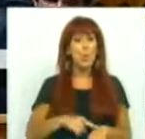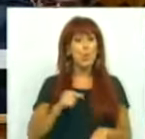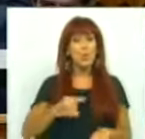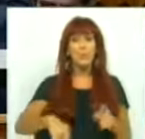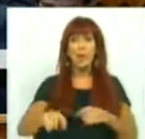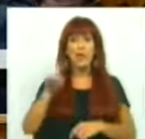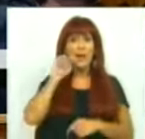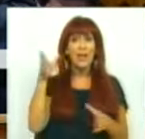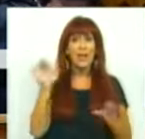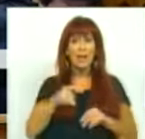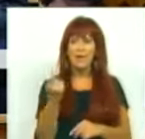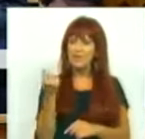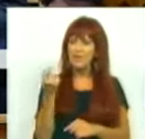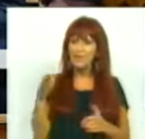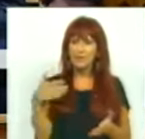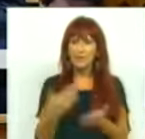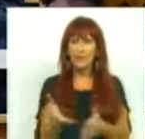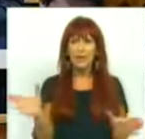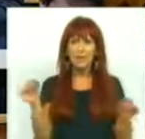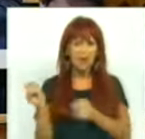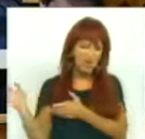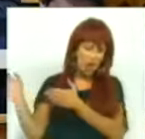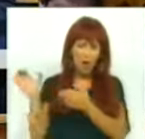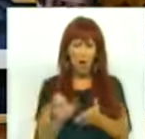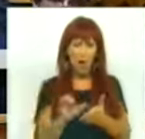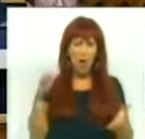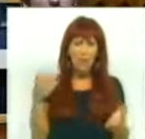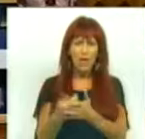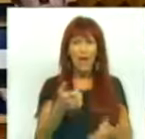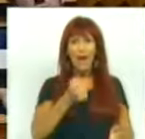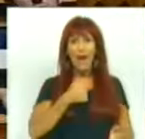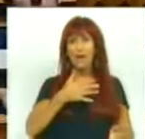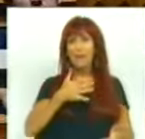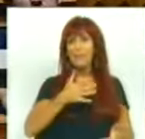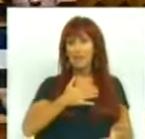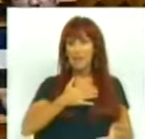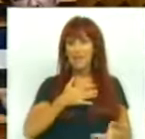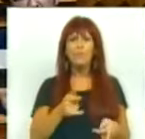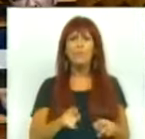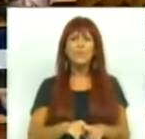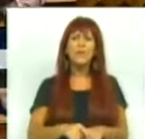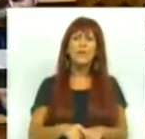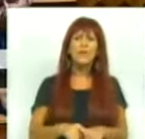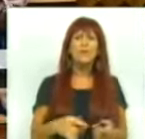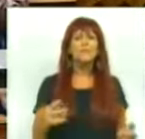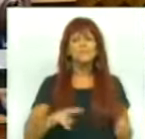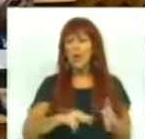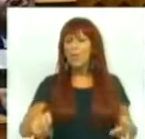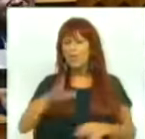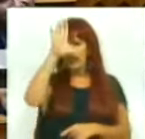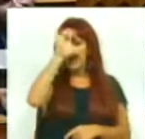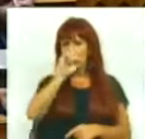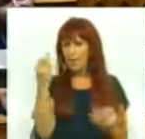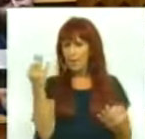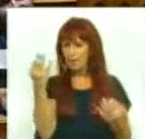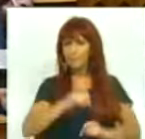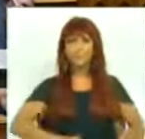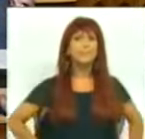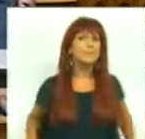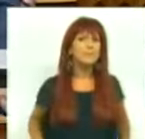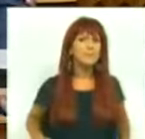de nós garantirmos mais liquidez e mais financiamento às empresas. De reformar o Estado,